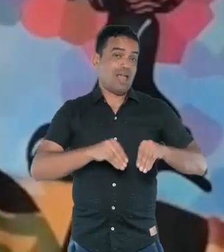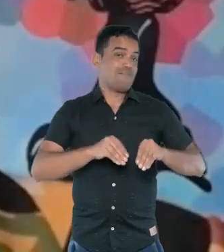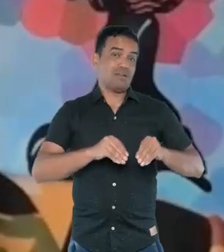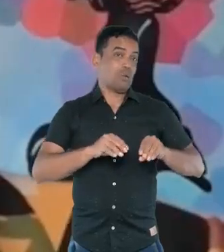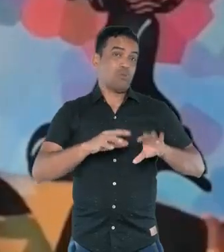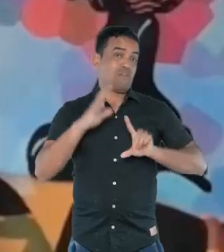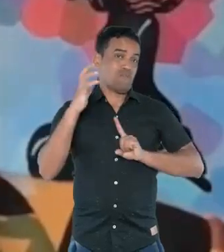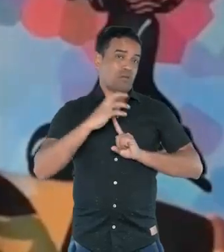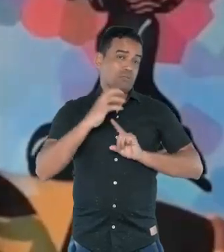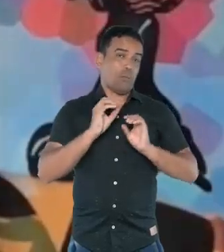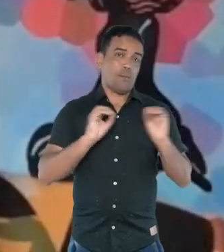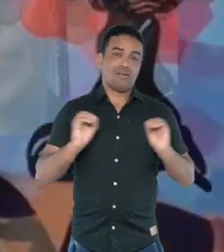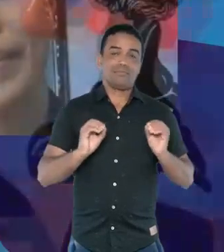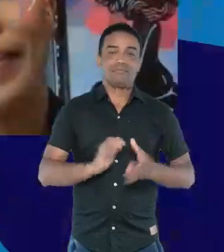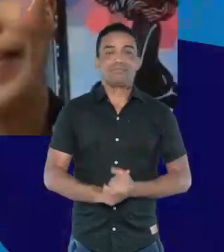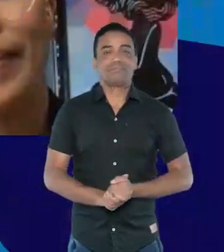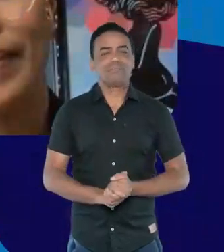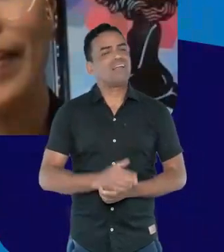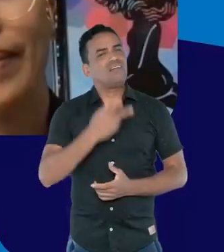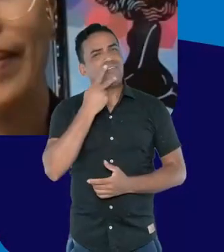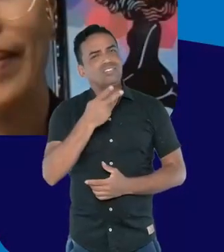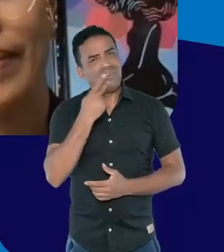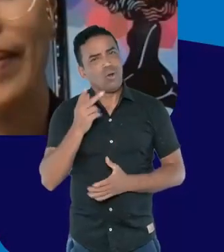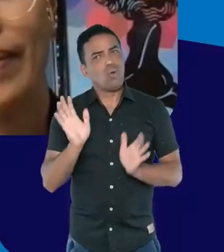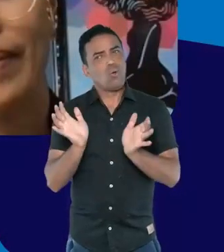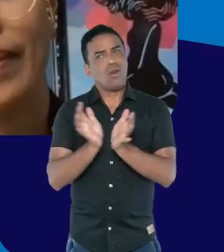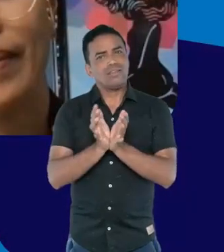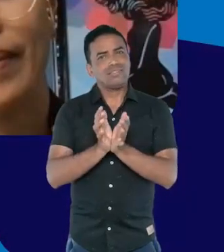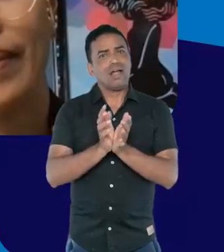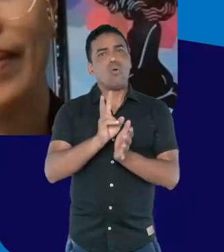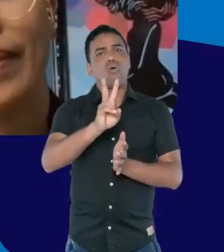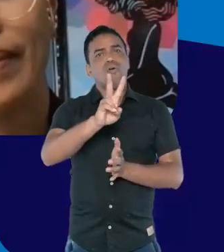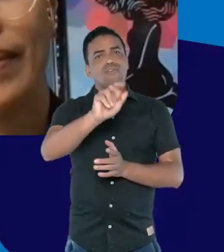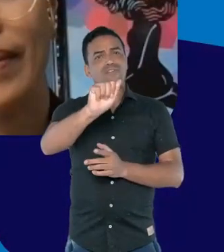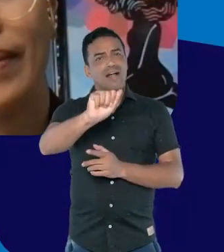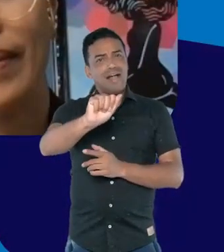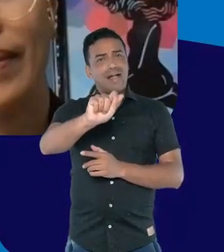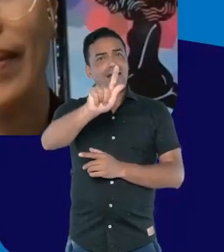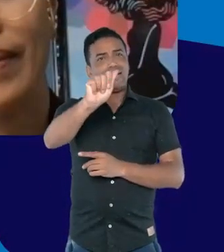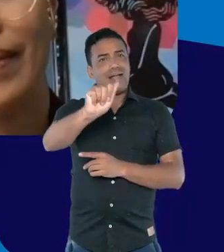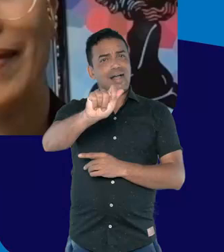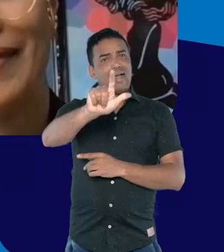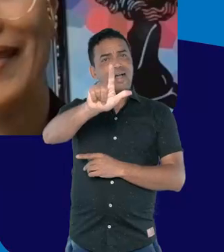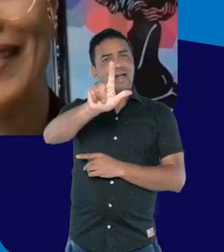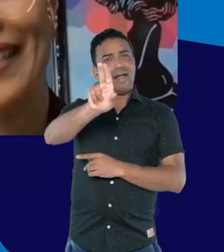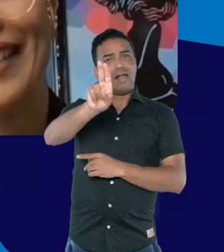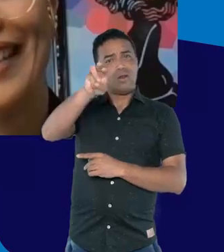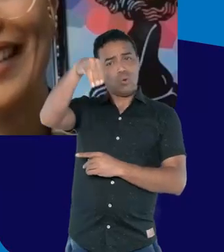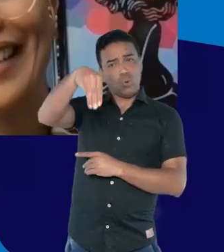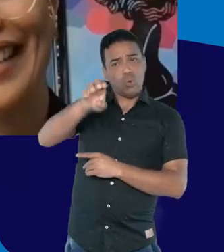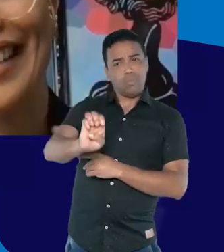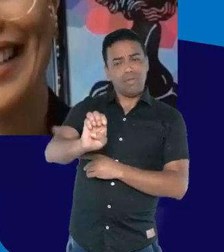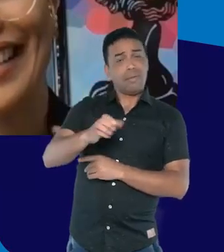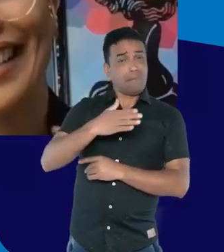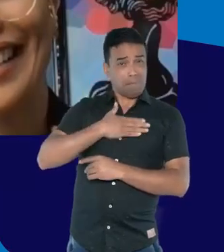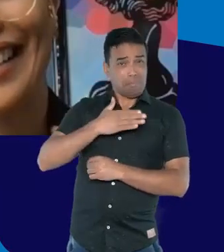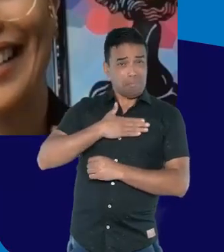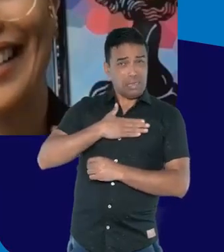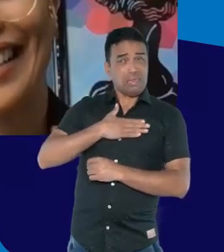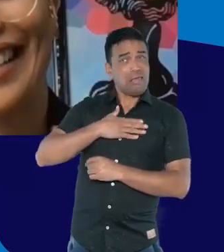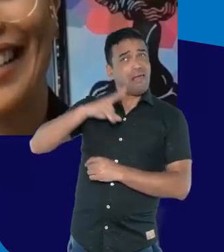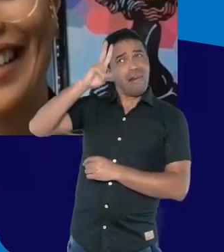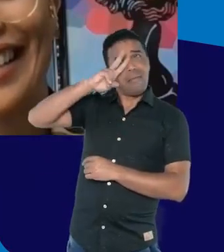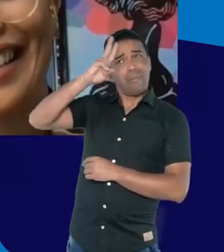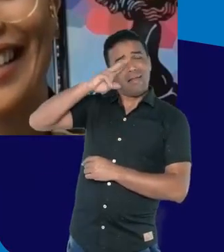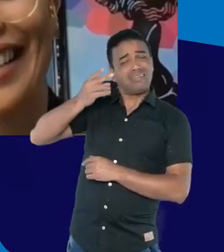dada. Você falou da coleção Vagalume. Acho que talvez uma das minhas memórias mais antigas de livro e